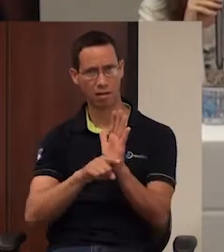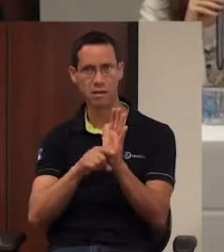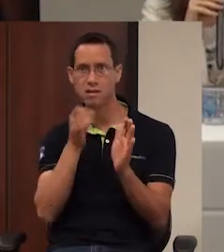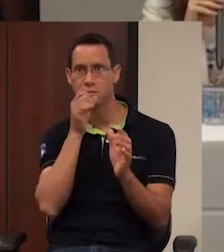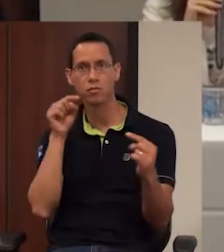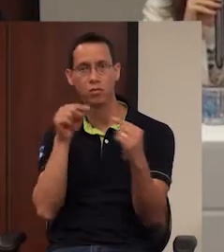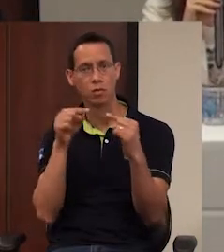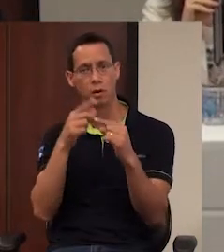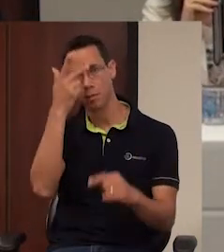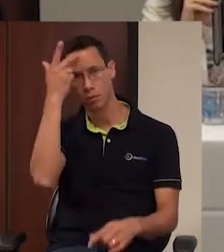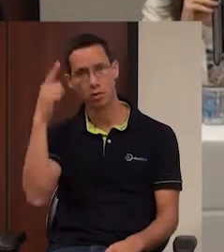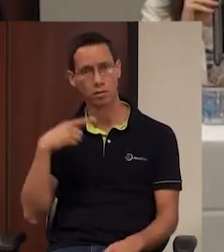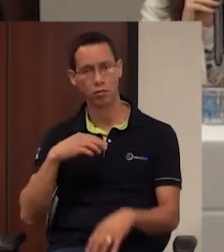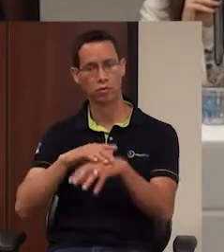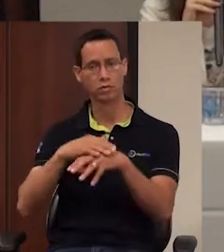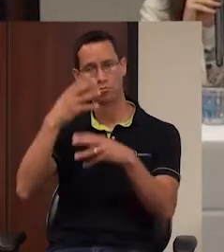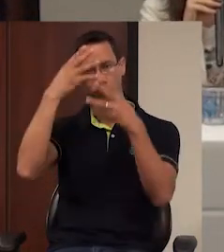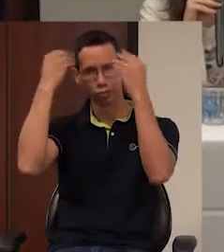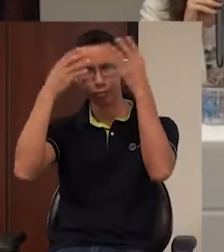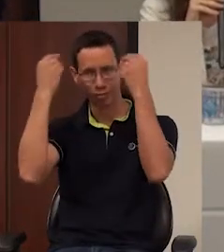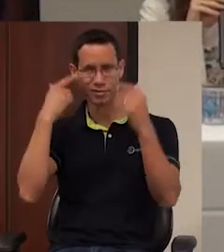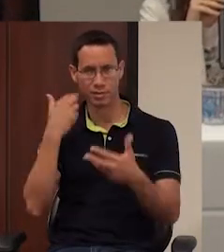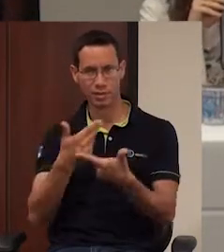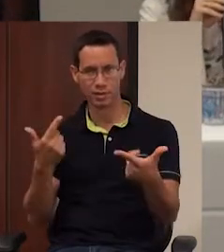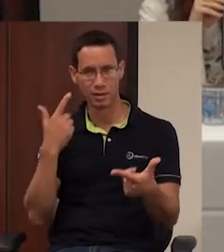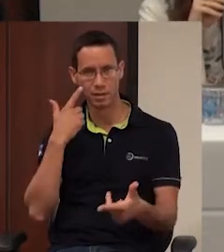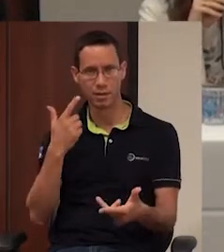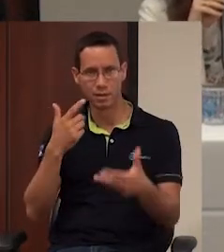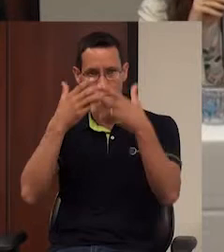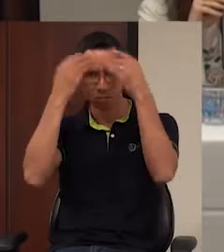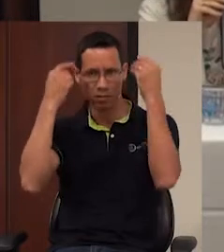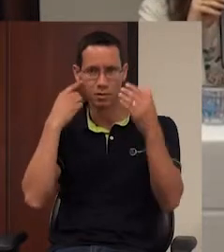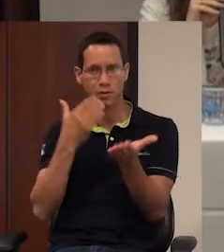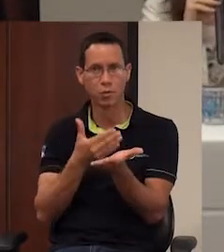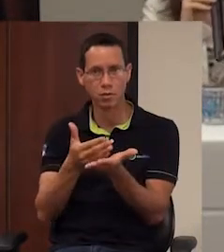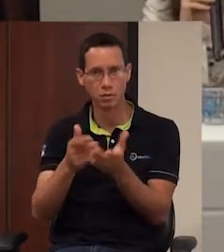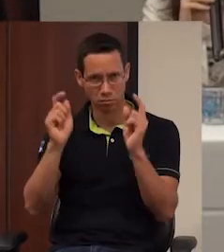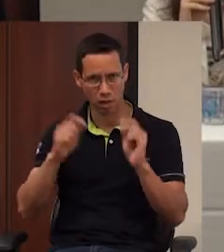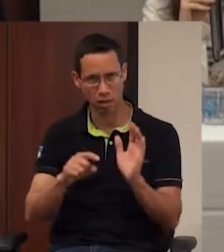para casos de pessoas que têm Alzheimer em estágio inicial.